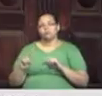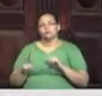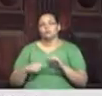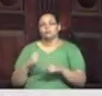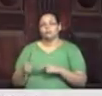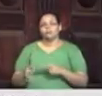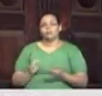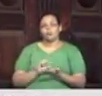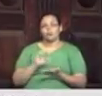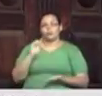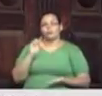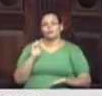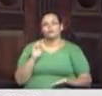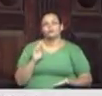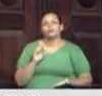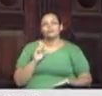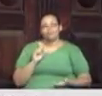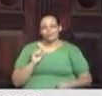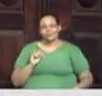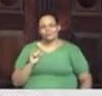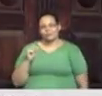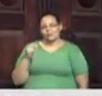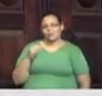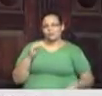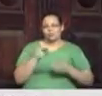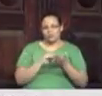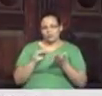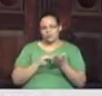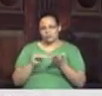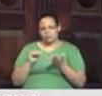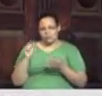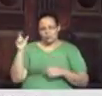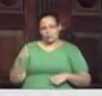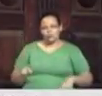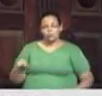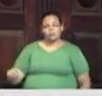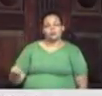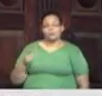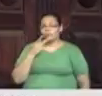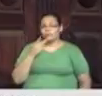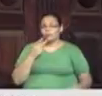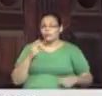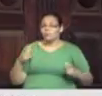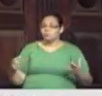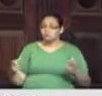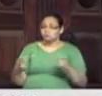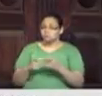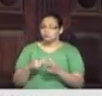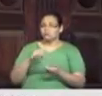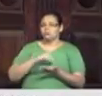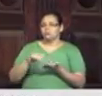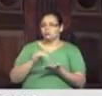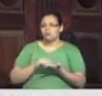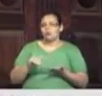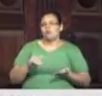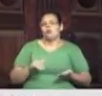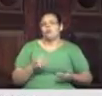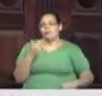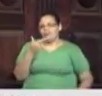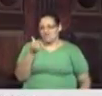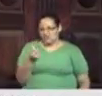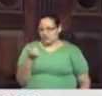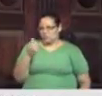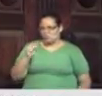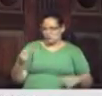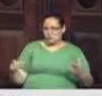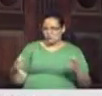aumenta. O nobre secretário da Casa Civil diz que reduziu as secretarias de 26 para 18, mas ele